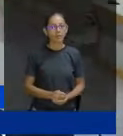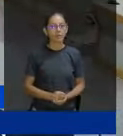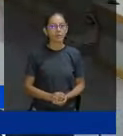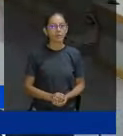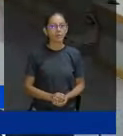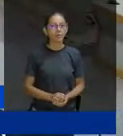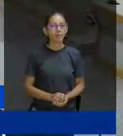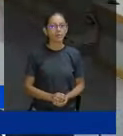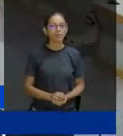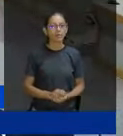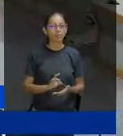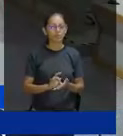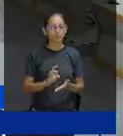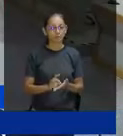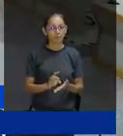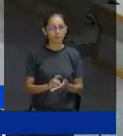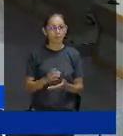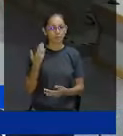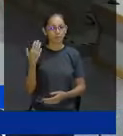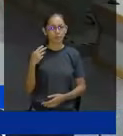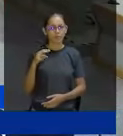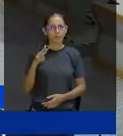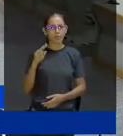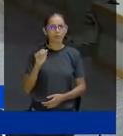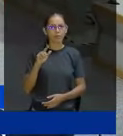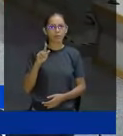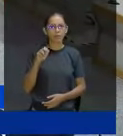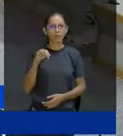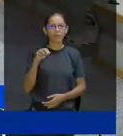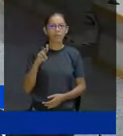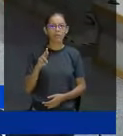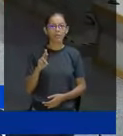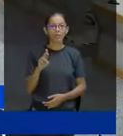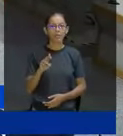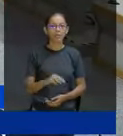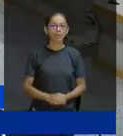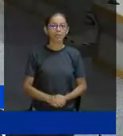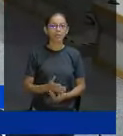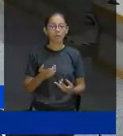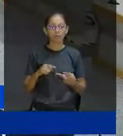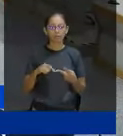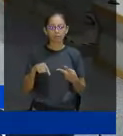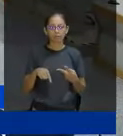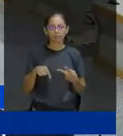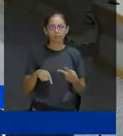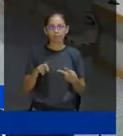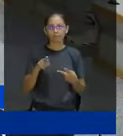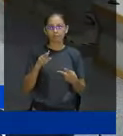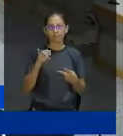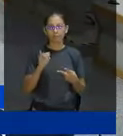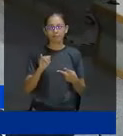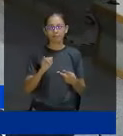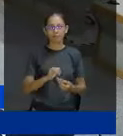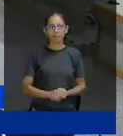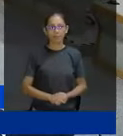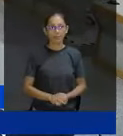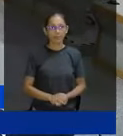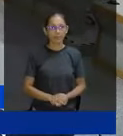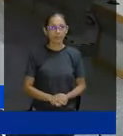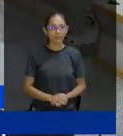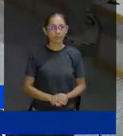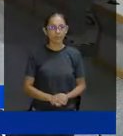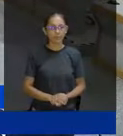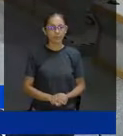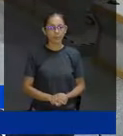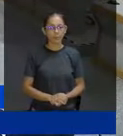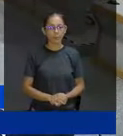Exatamente, Wagner Gomes, né, advogado, e agora o Guilherme também foi meu professor em 86, Torque. Eu nem sabia quem tinha sido conterrâneo